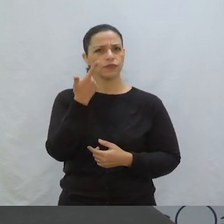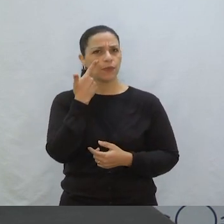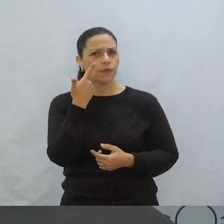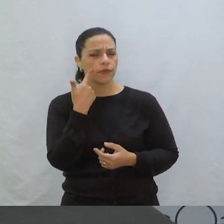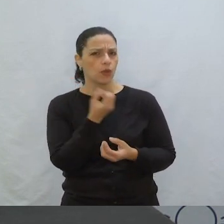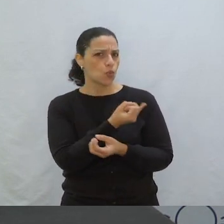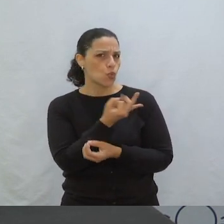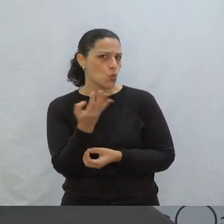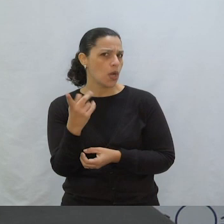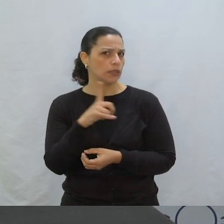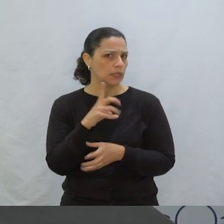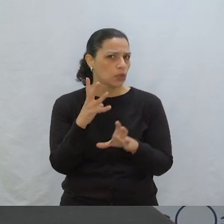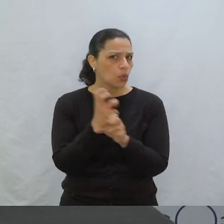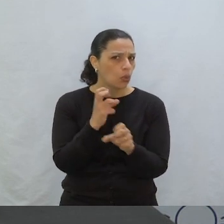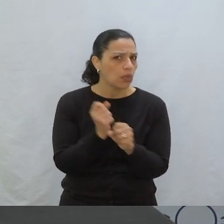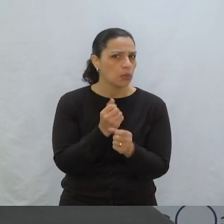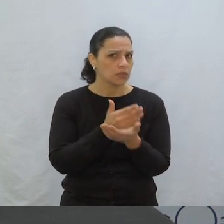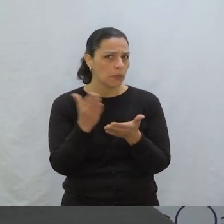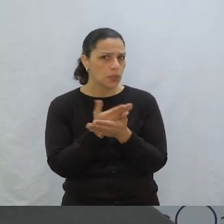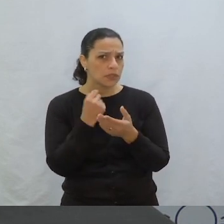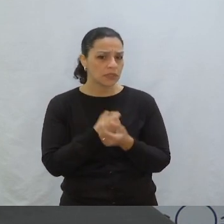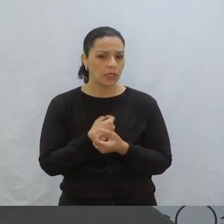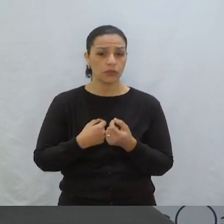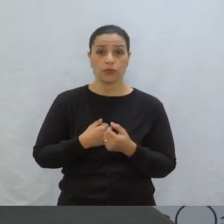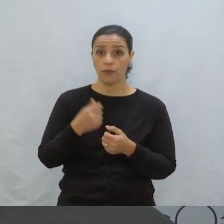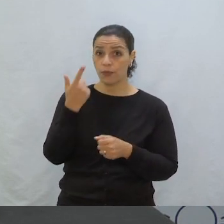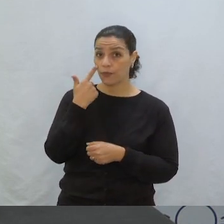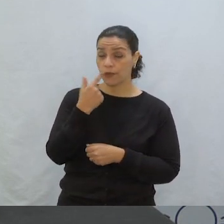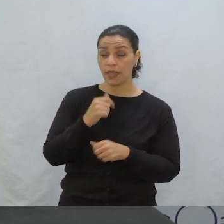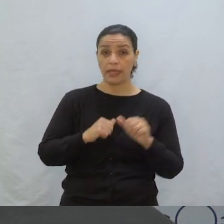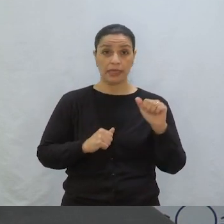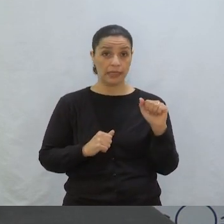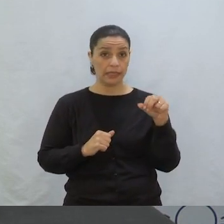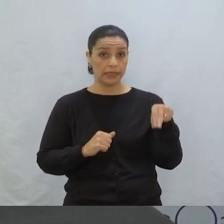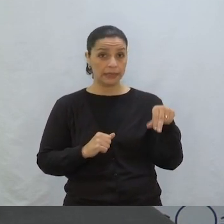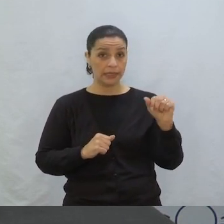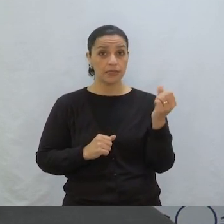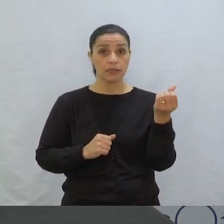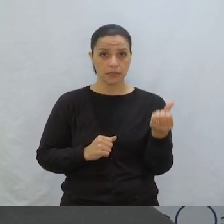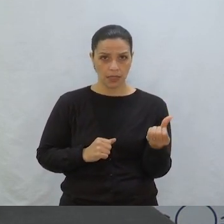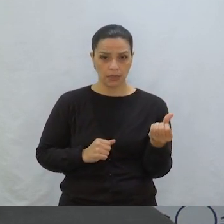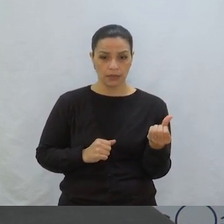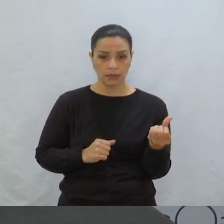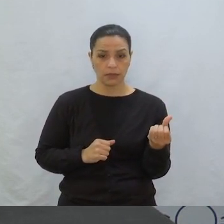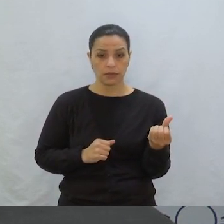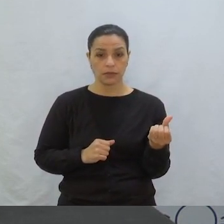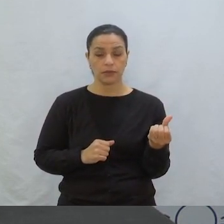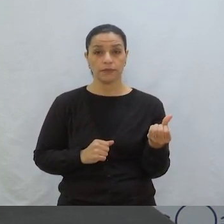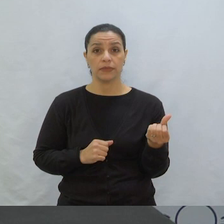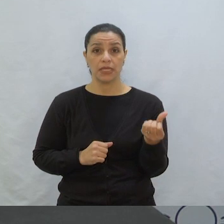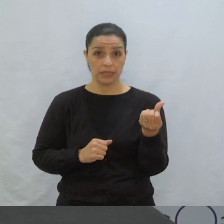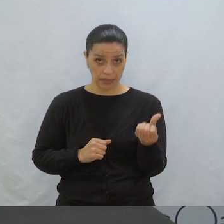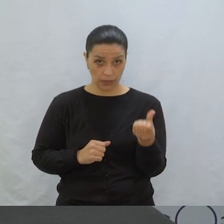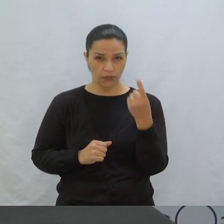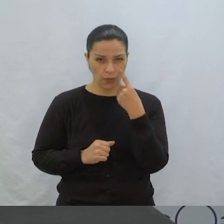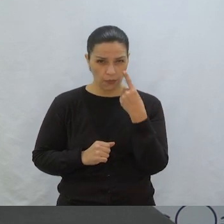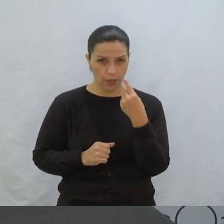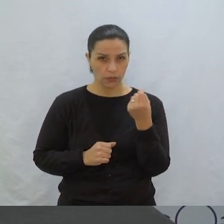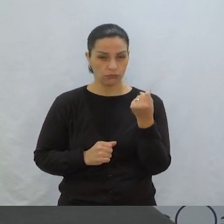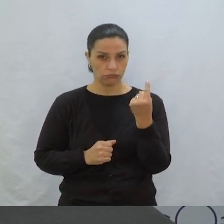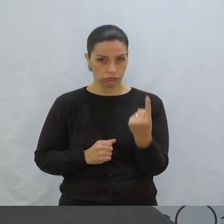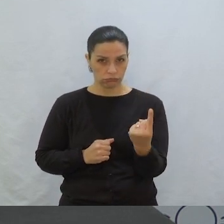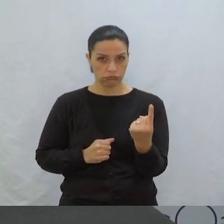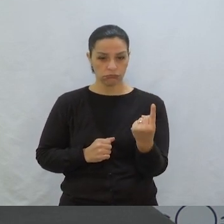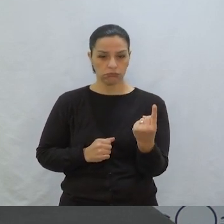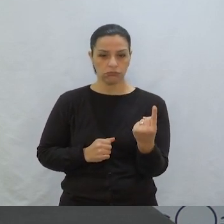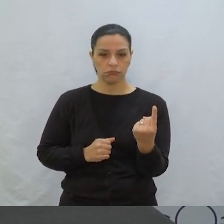Então, vamos conferir aqui as quantidades, se a gente separou certinho. Primeira quantidade da Ana, 6 bolinhas. No caso aqui, nós separamos 6 tampinhas.